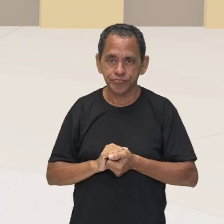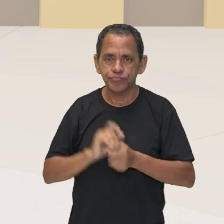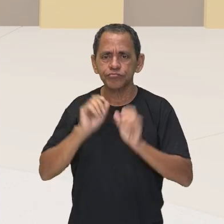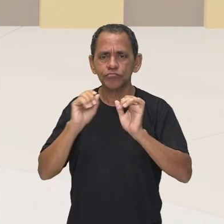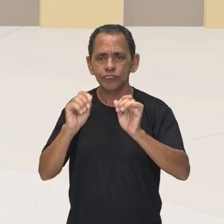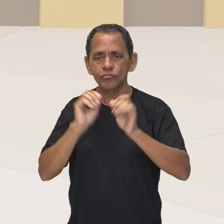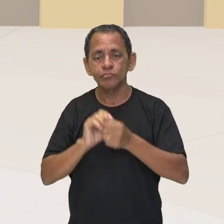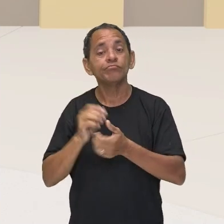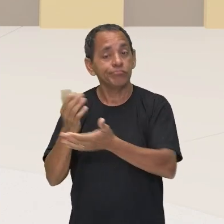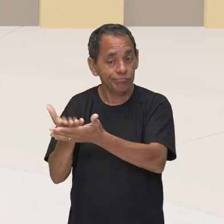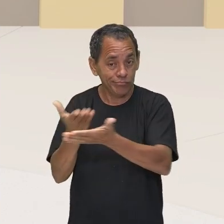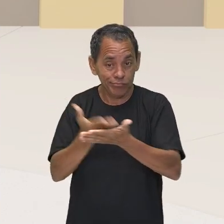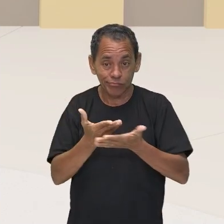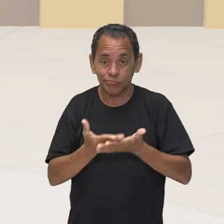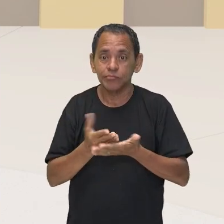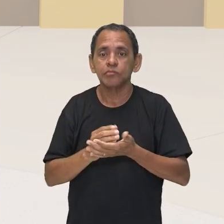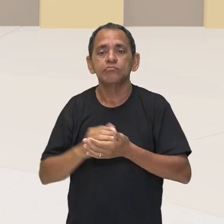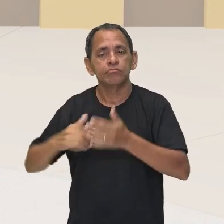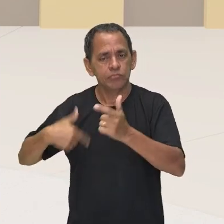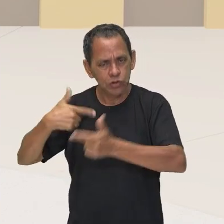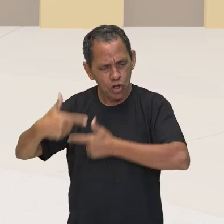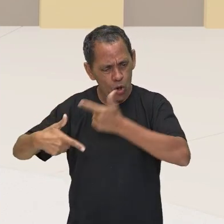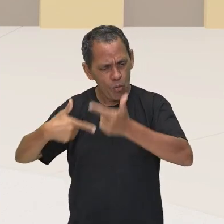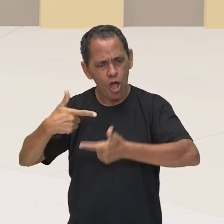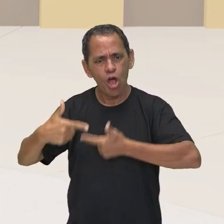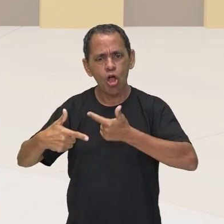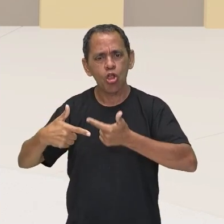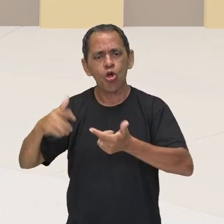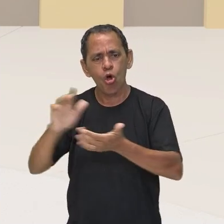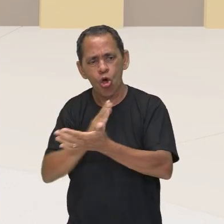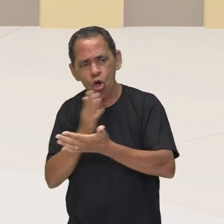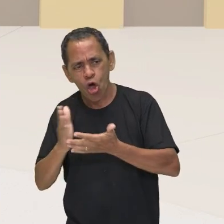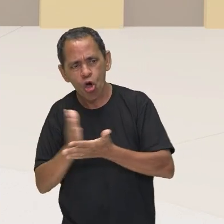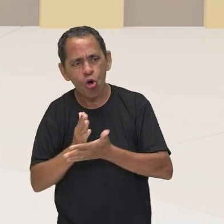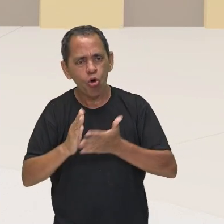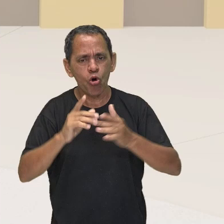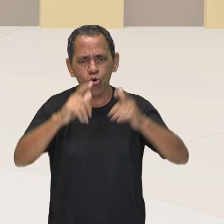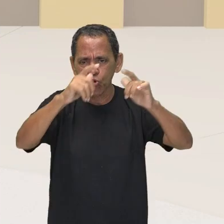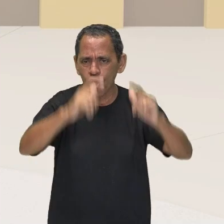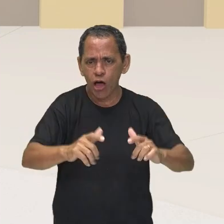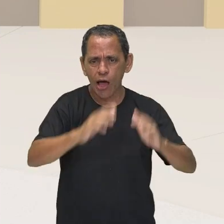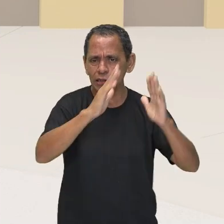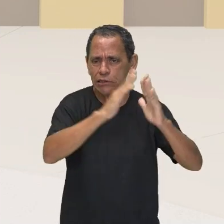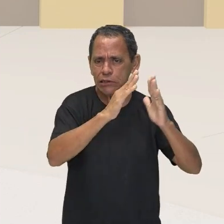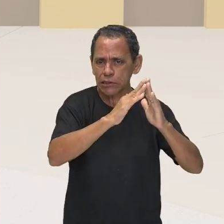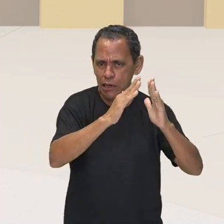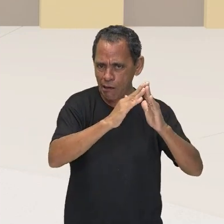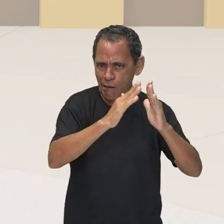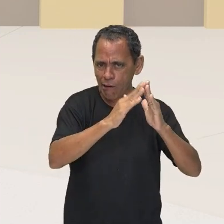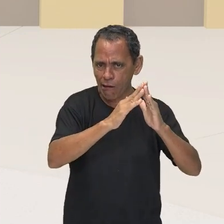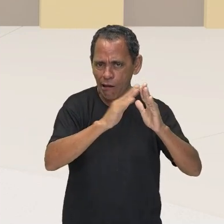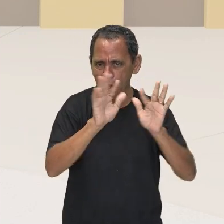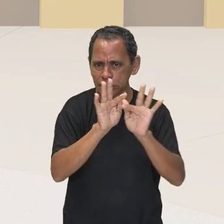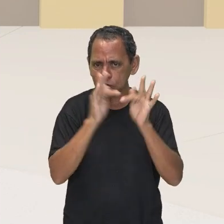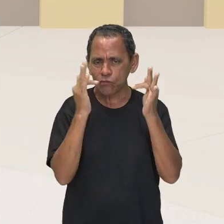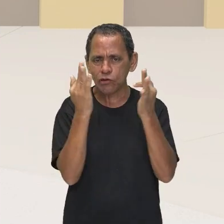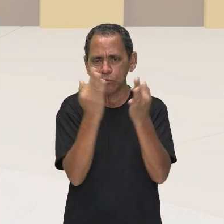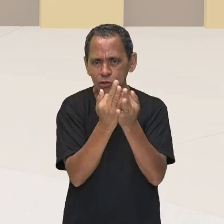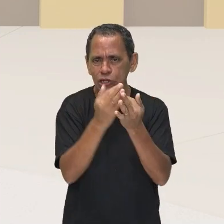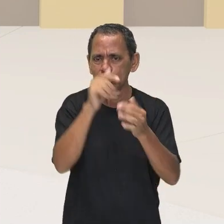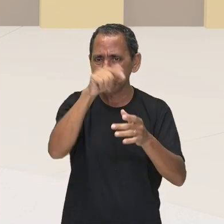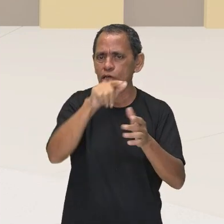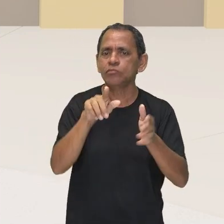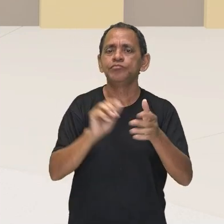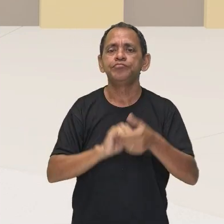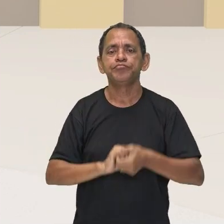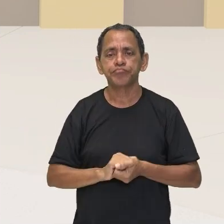para estudar. Ela trabalhou em casas de família em troca de moradia, então ela teve que trabalhar